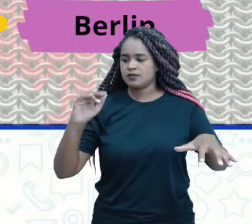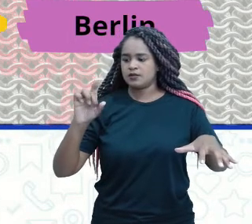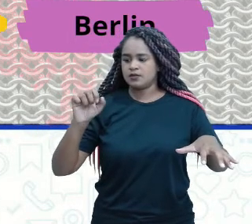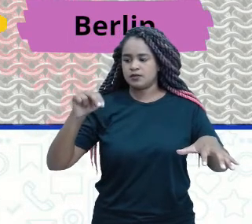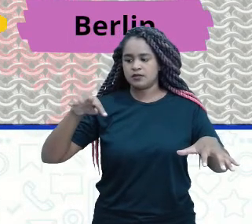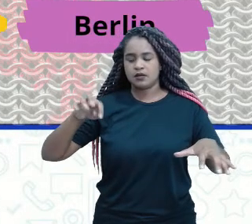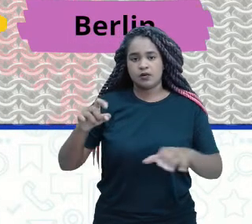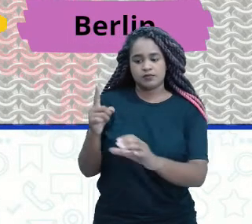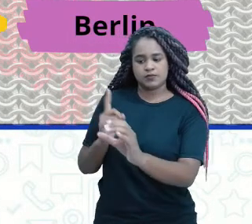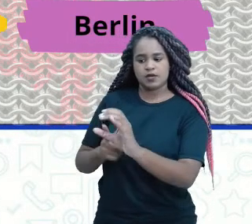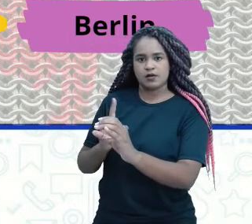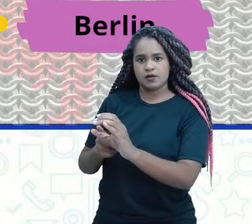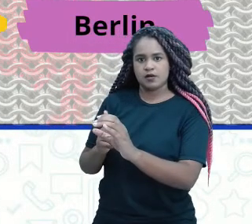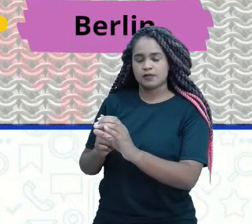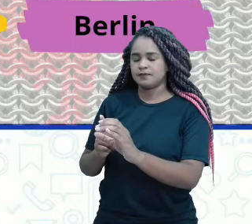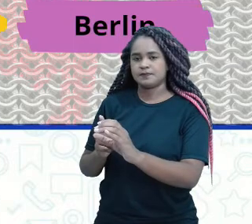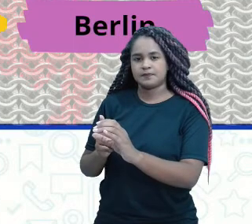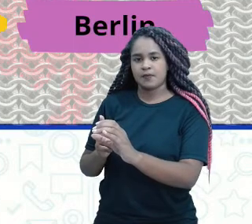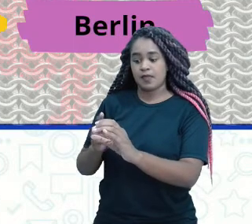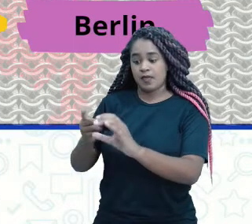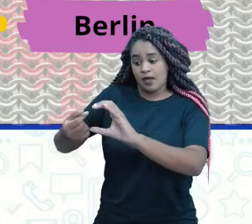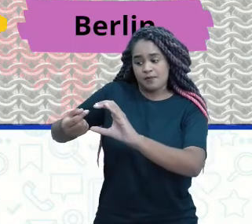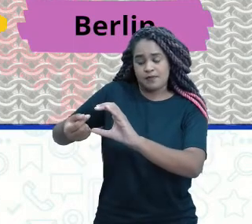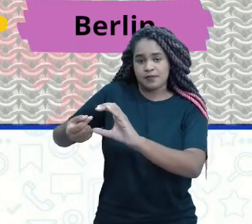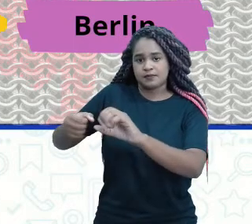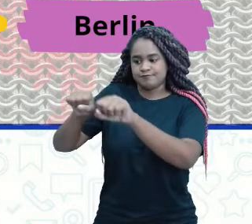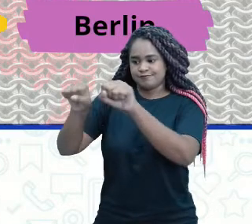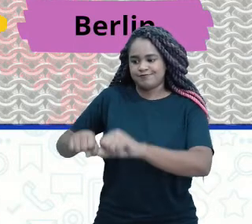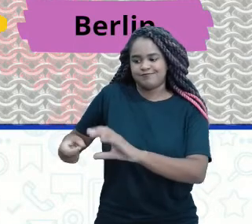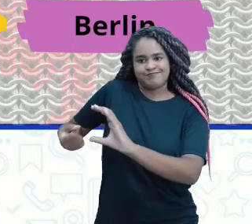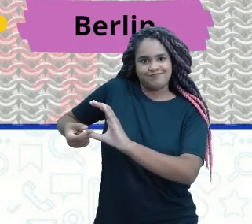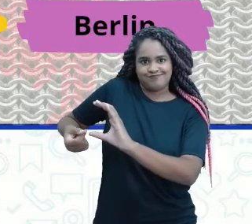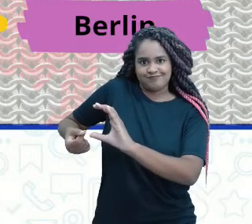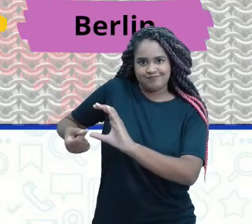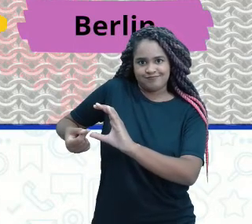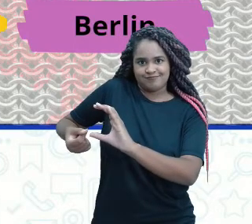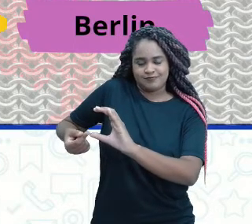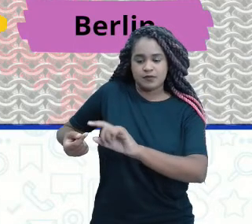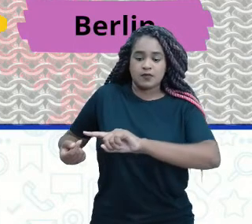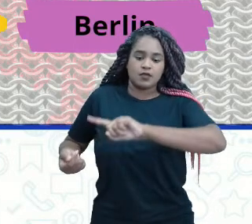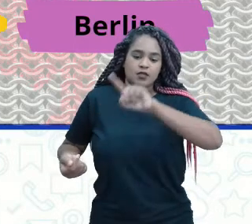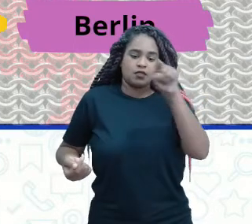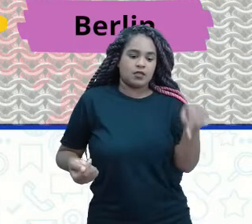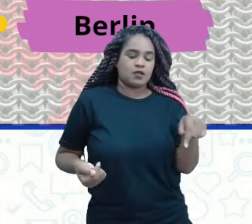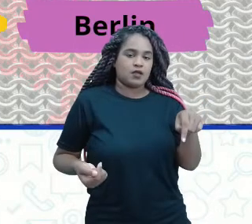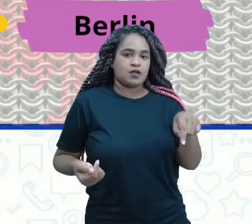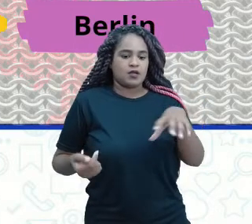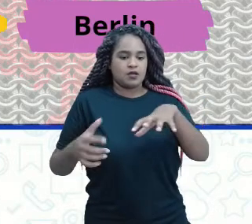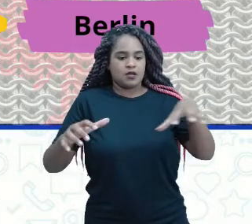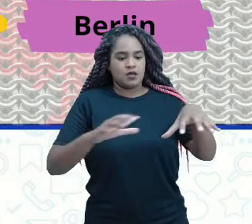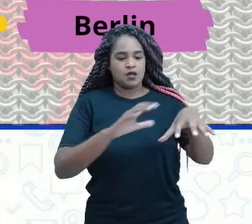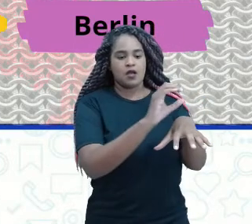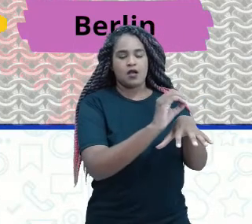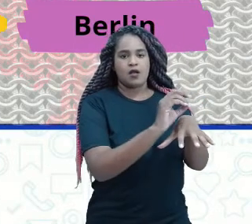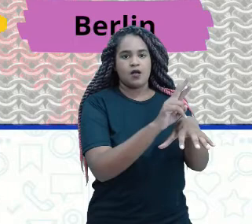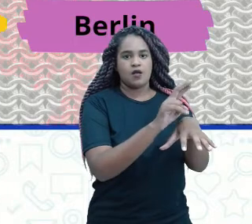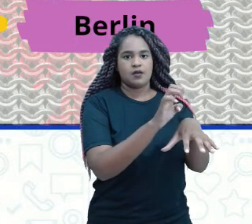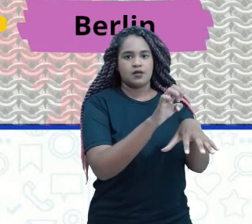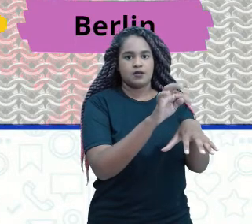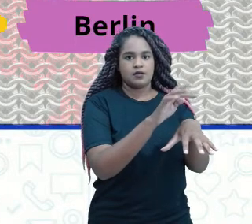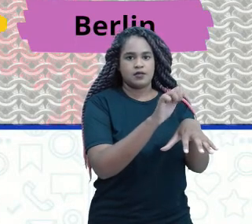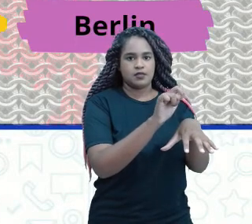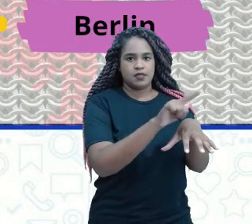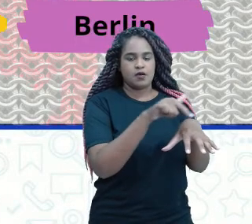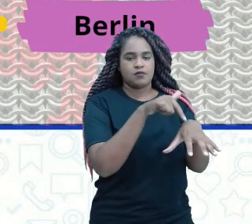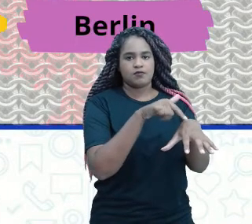bom? A República Federalista da Alemanha, e do outro lado, né, nós tínhamos a Alemanha Oriental, a República Democrática